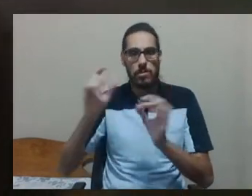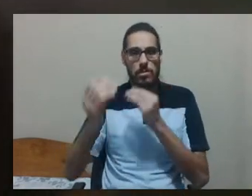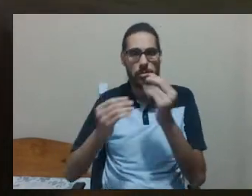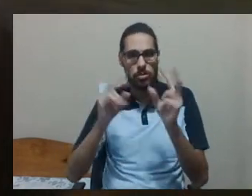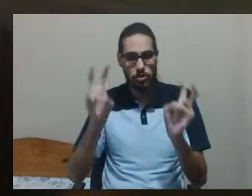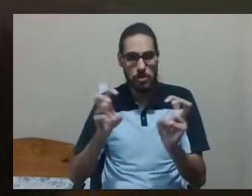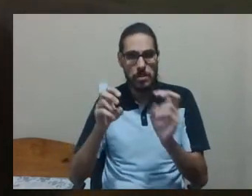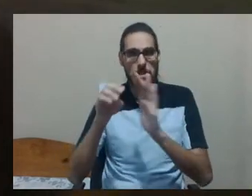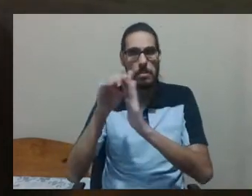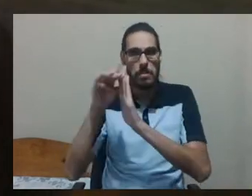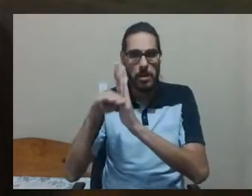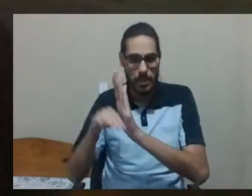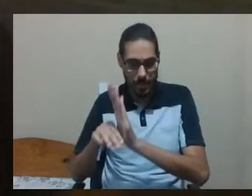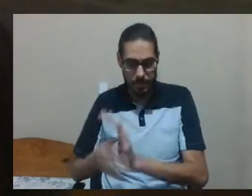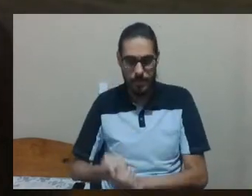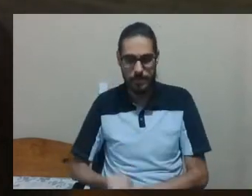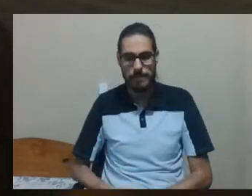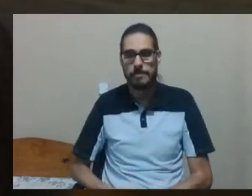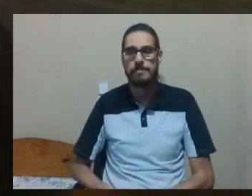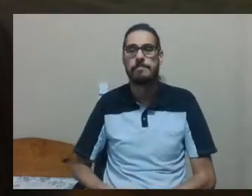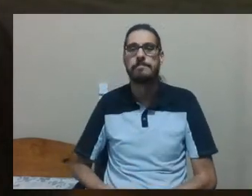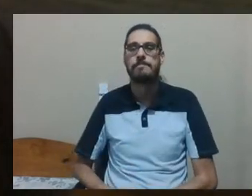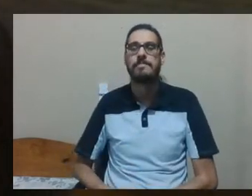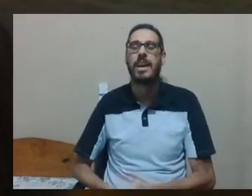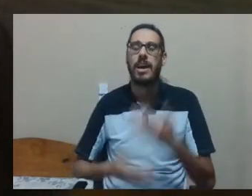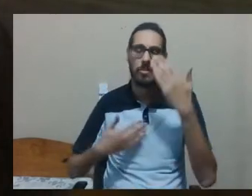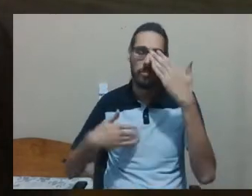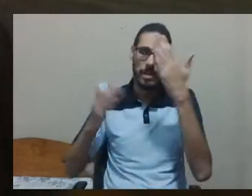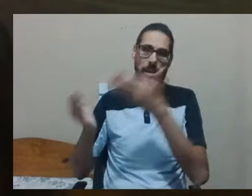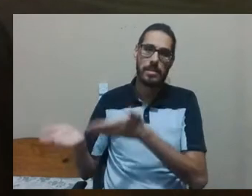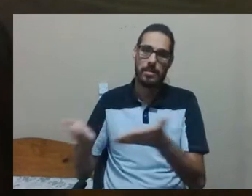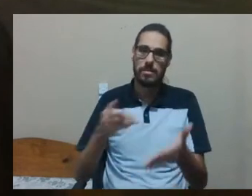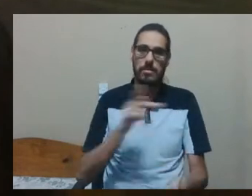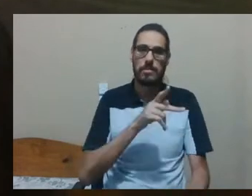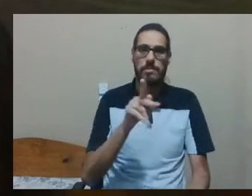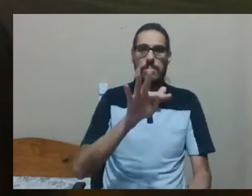obrigada. Agora gostaria de passar a pergunta para o professor Fernando.